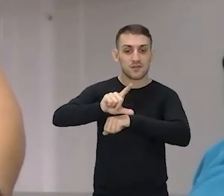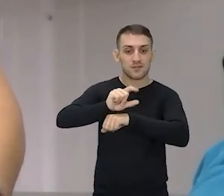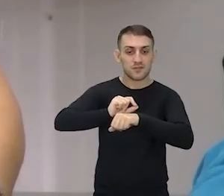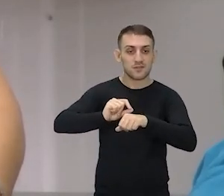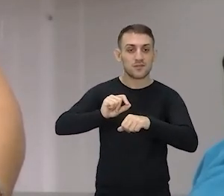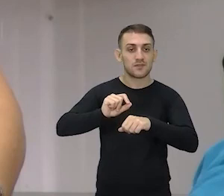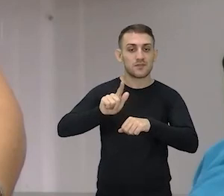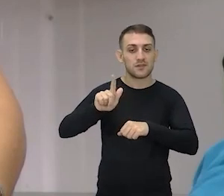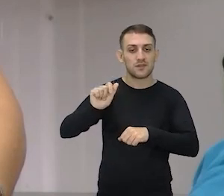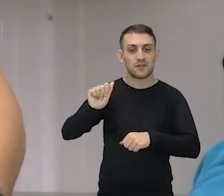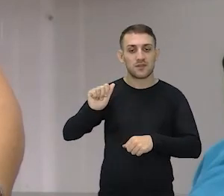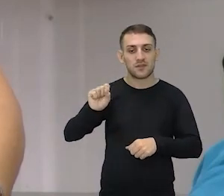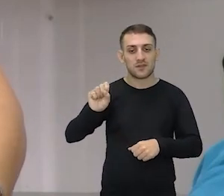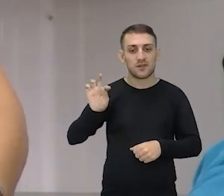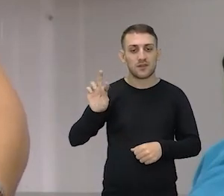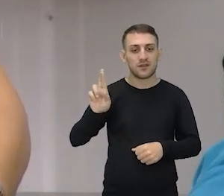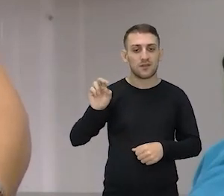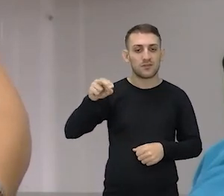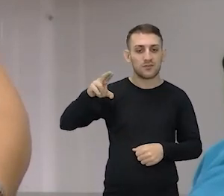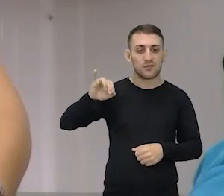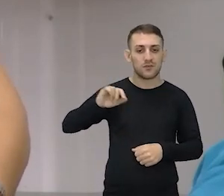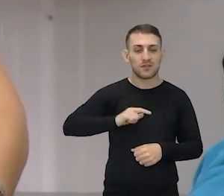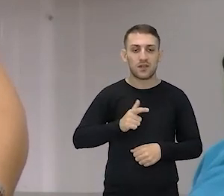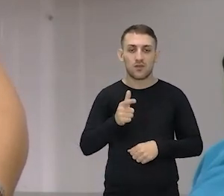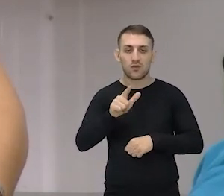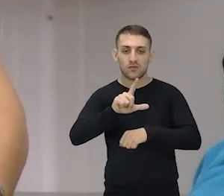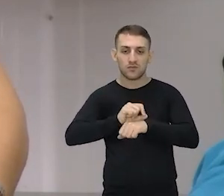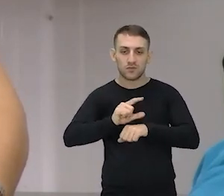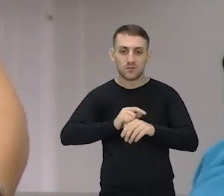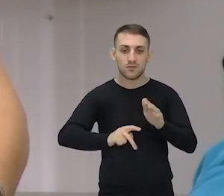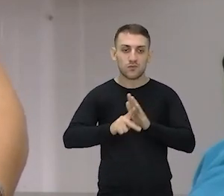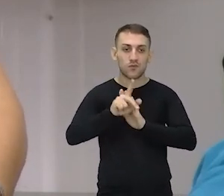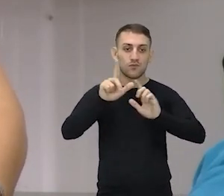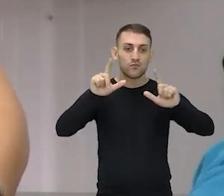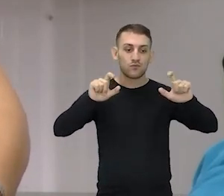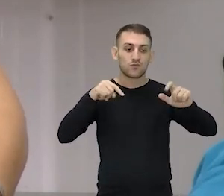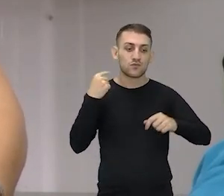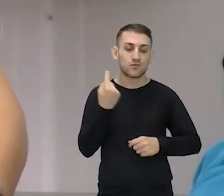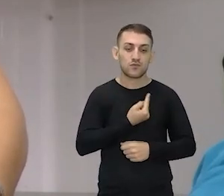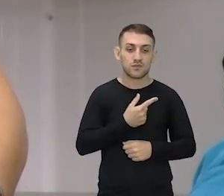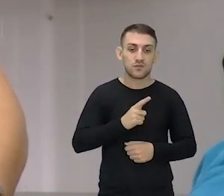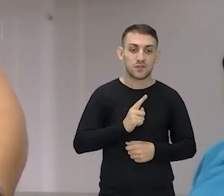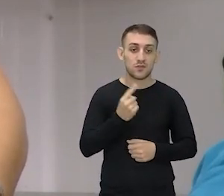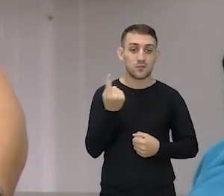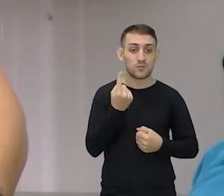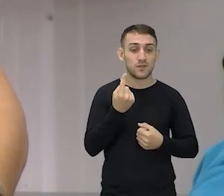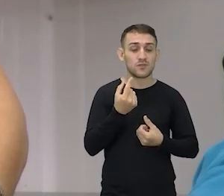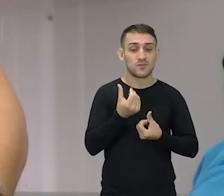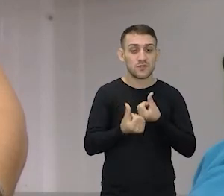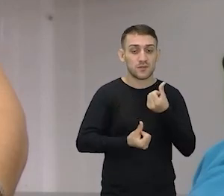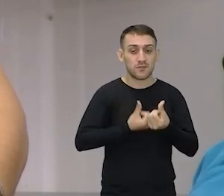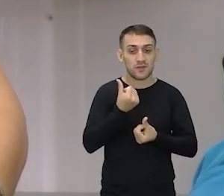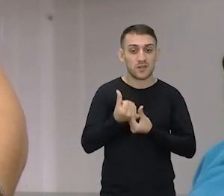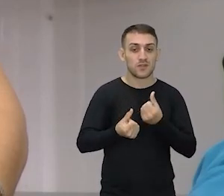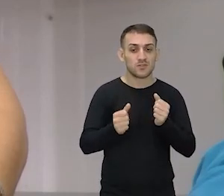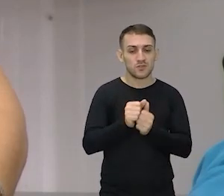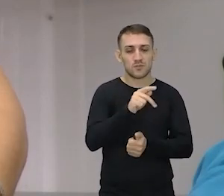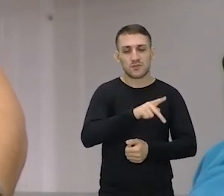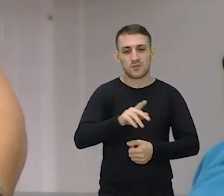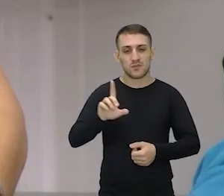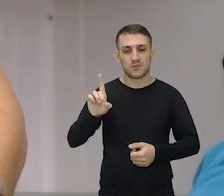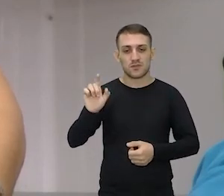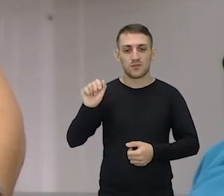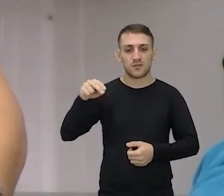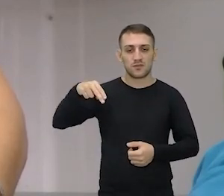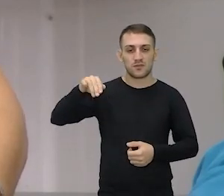nós temos eletiva fotografia, nós tivemos no primeiro semestre, com a professora Daniela